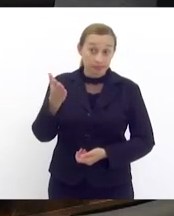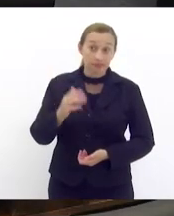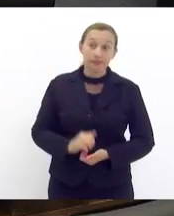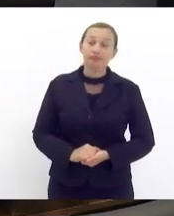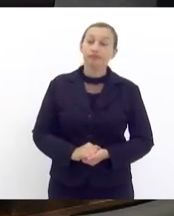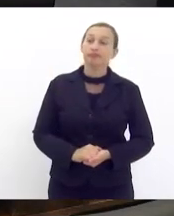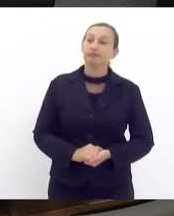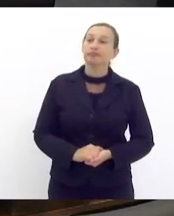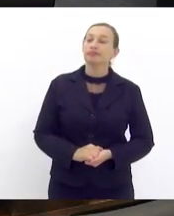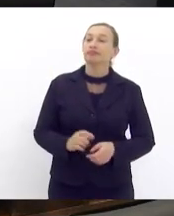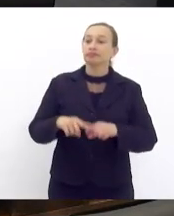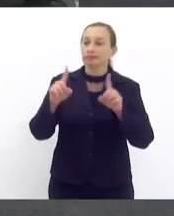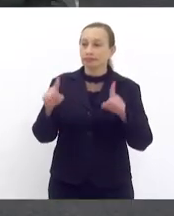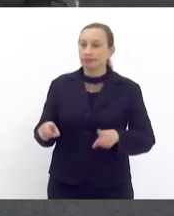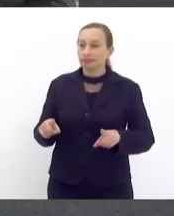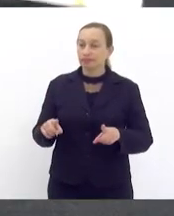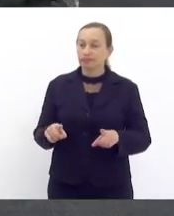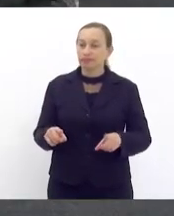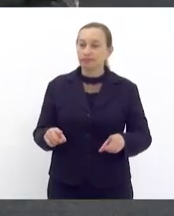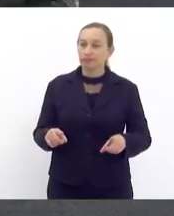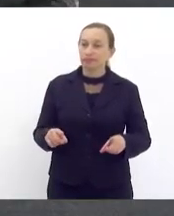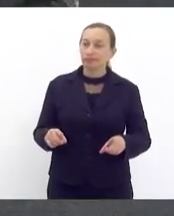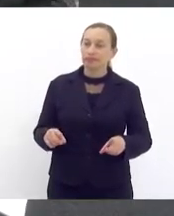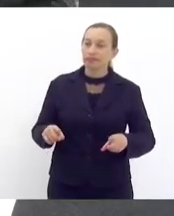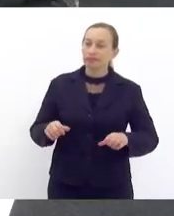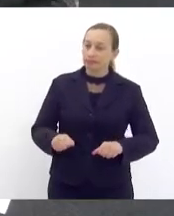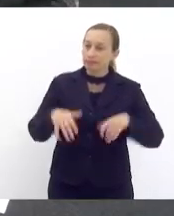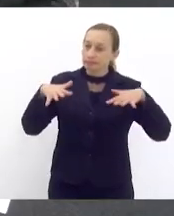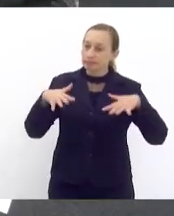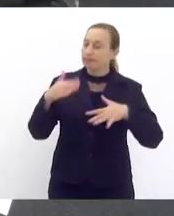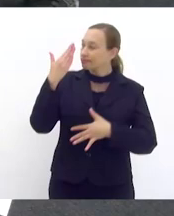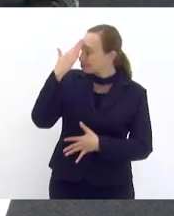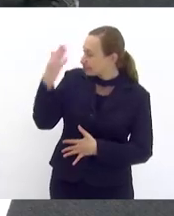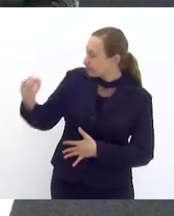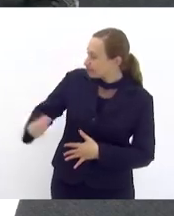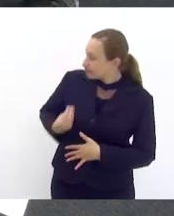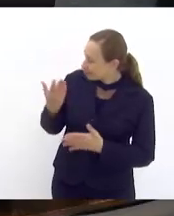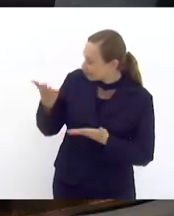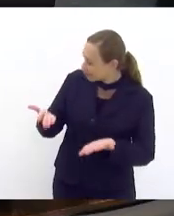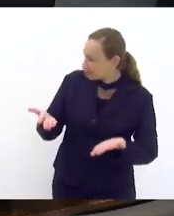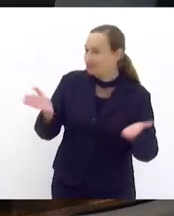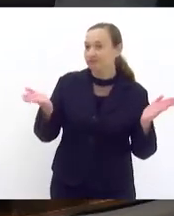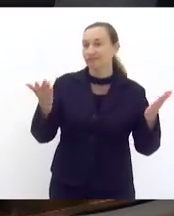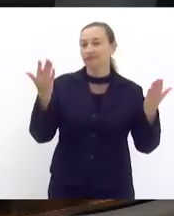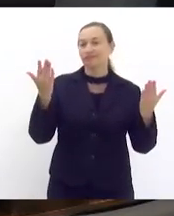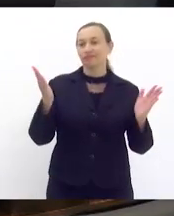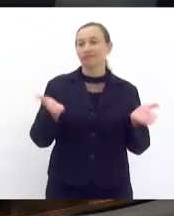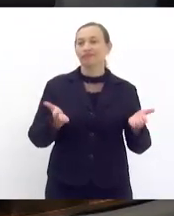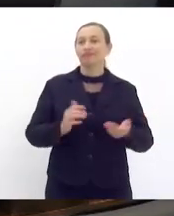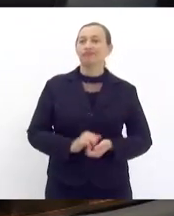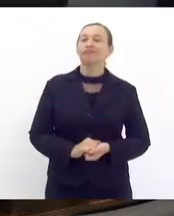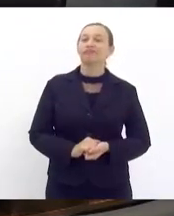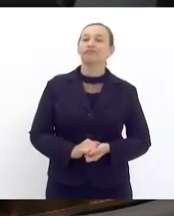nosso servidores se encontram em plenário então muito obrigado por estarem conosco hoje